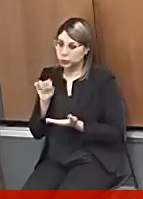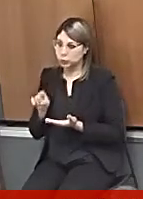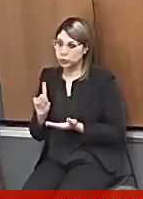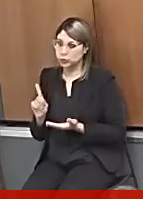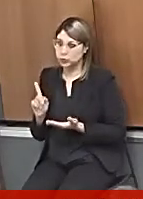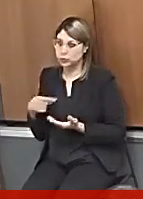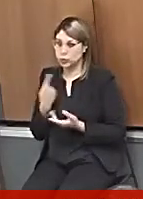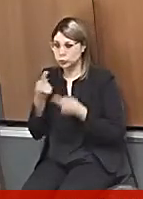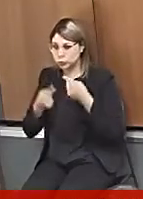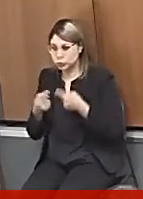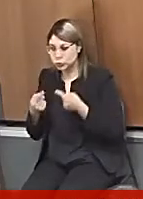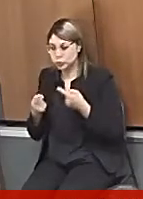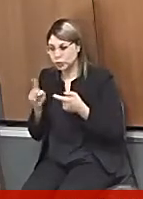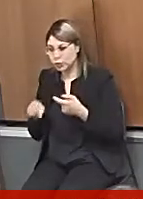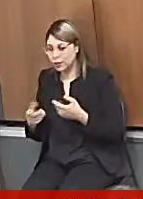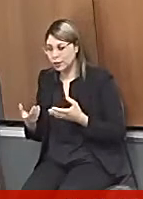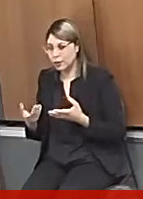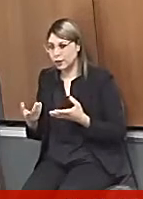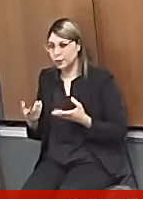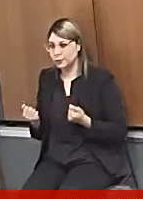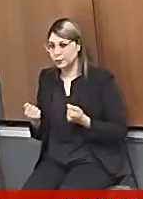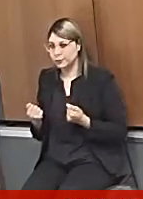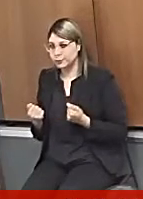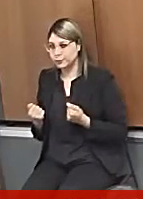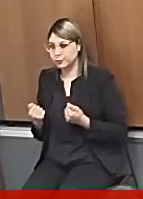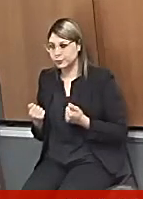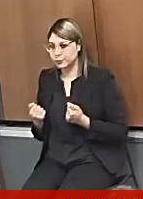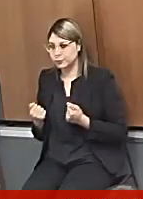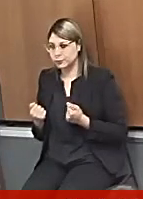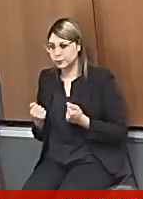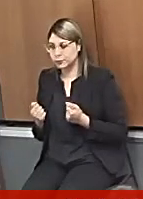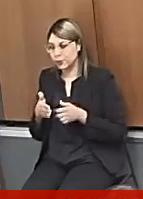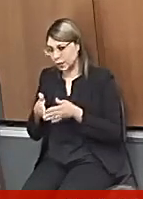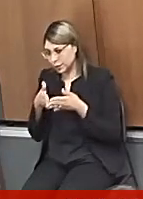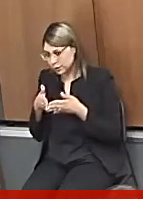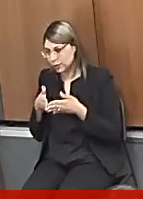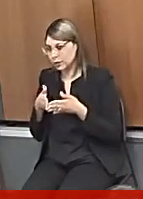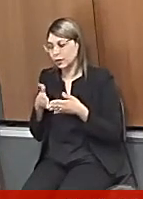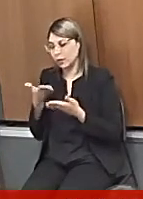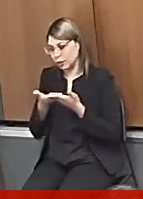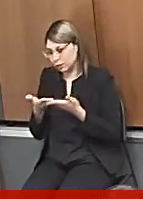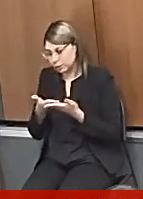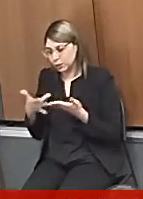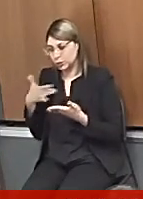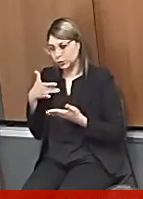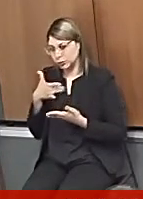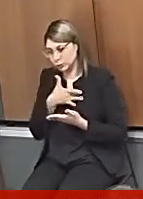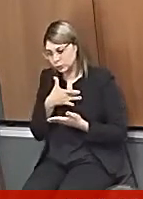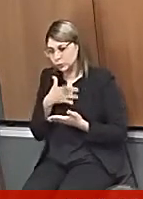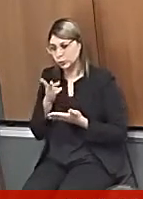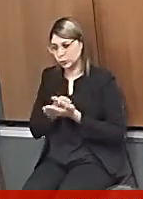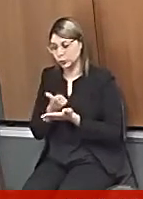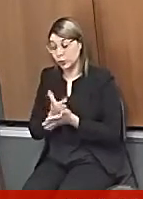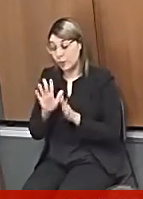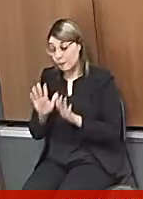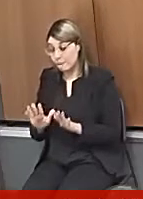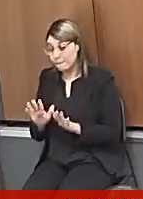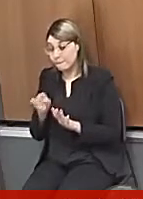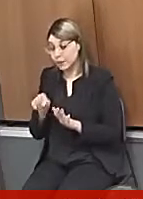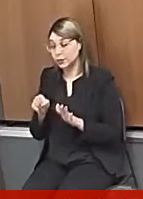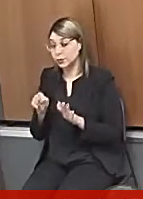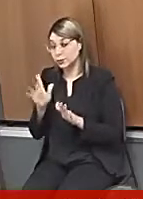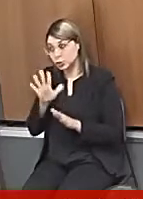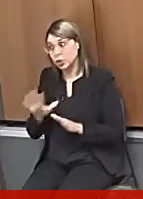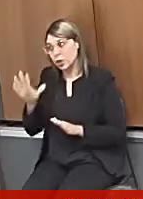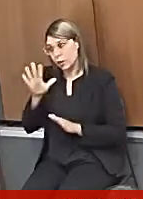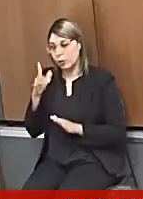também vamos discutindo a questão da da licença para tratamento de saúde dada continuidade mas essa é uma questão